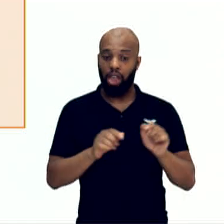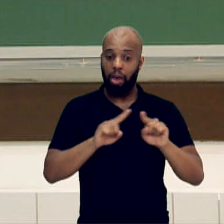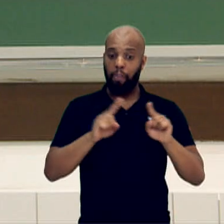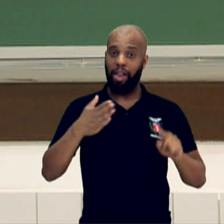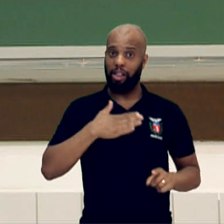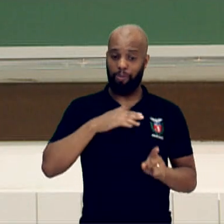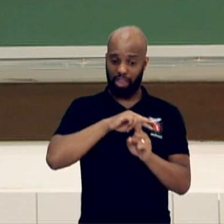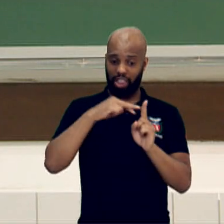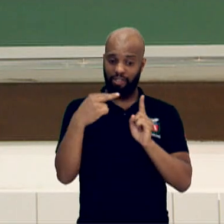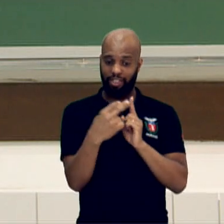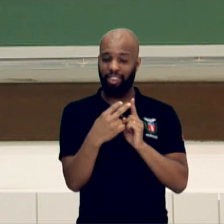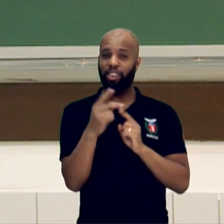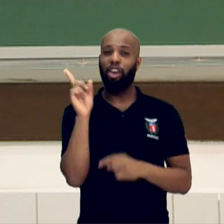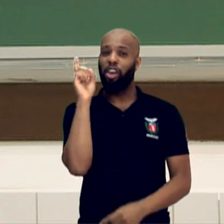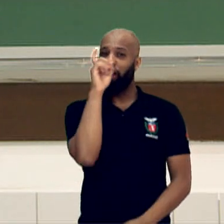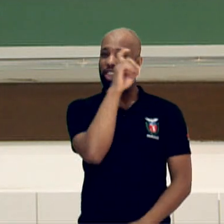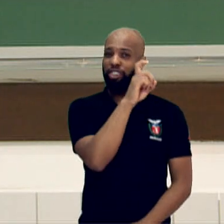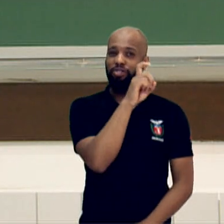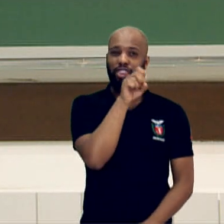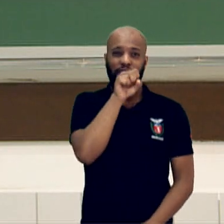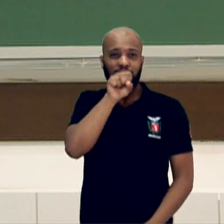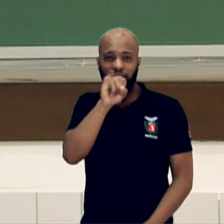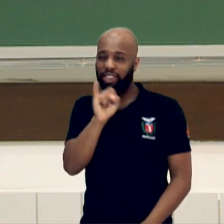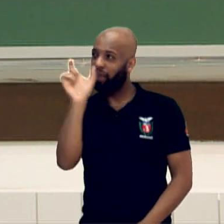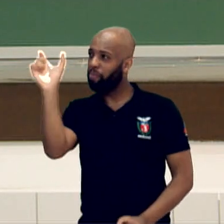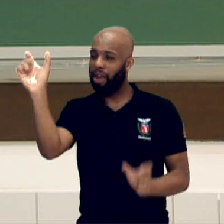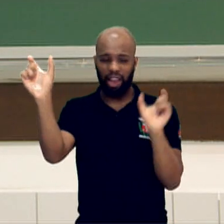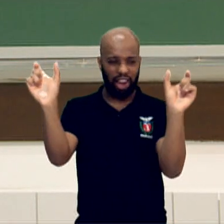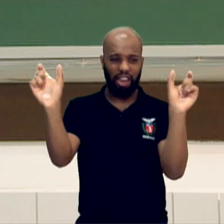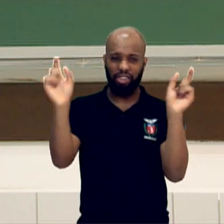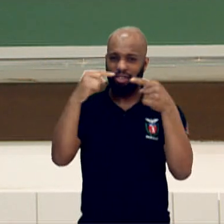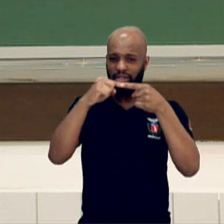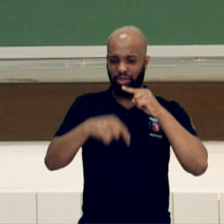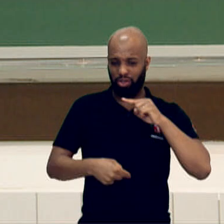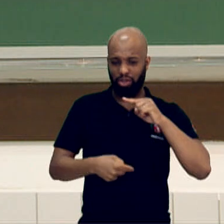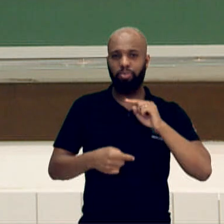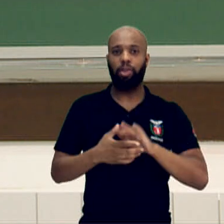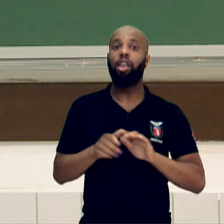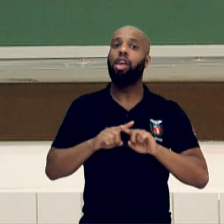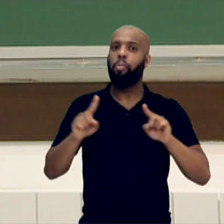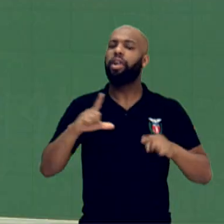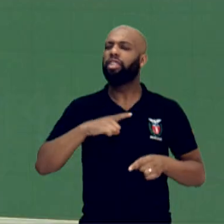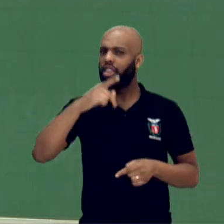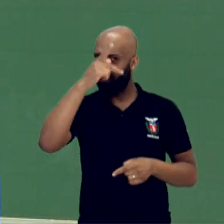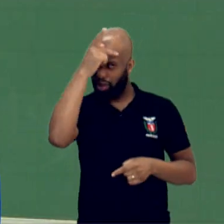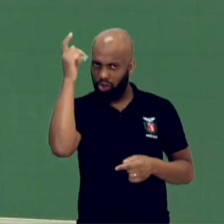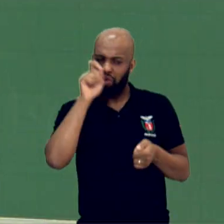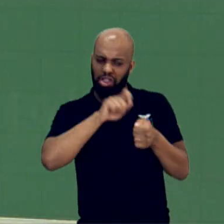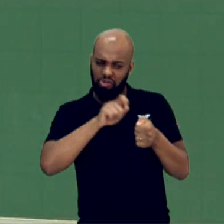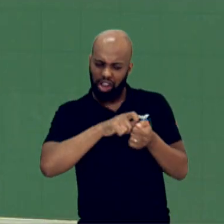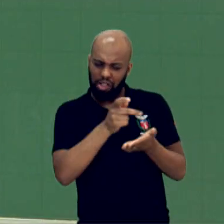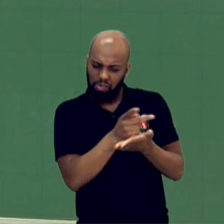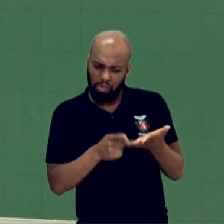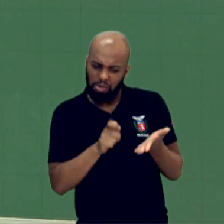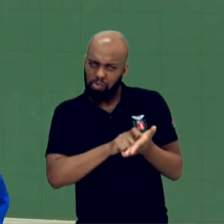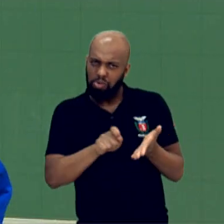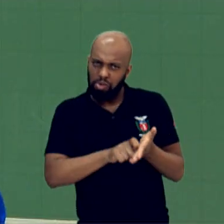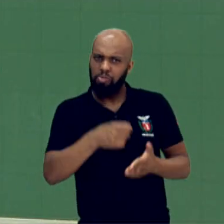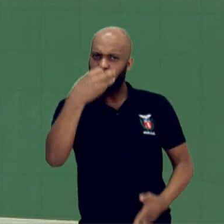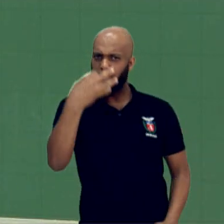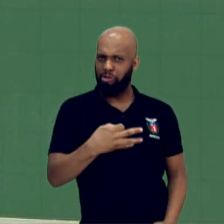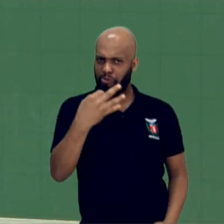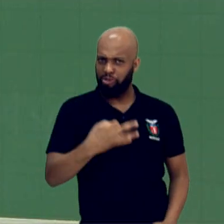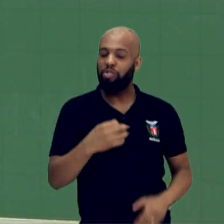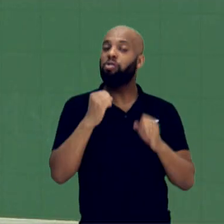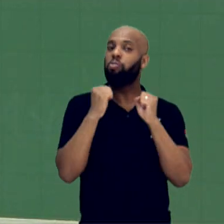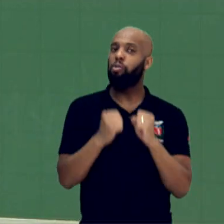vista, é mais difícil fazer um texto sem rima com musicalidade. Mas existem poetas que o fazem com perfeição. Então, ele